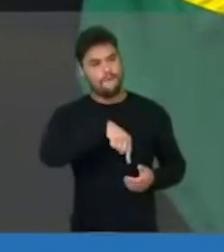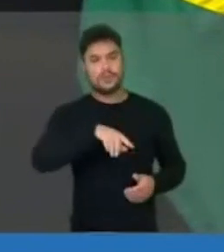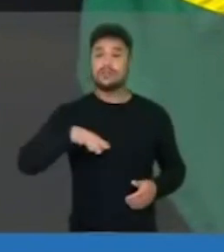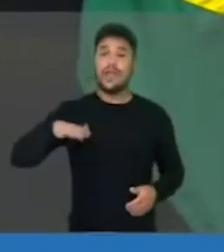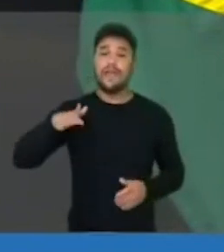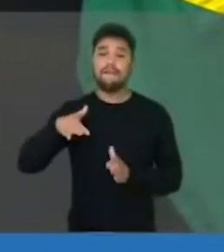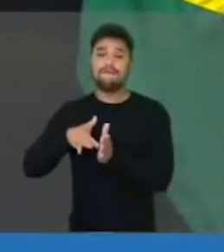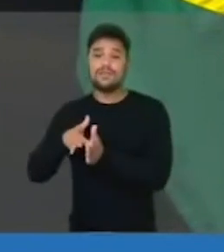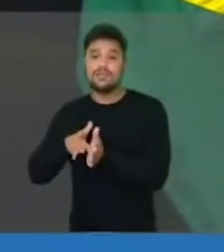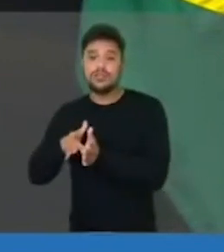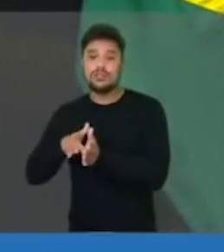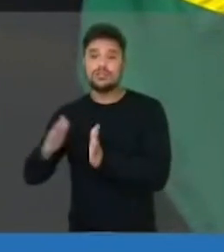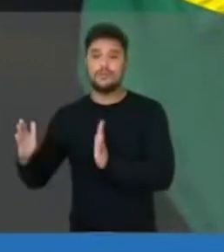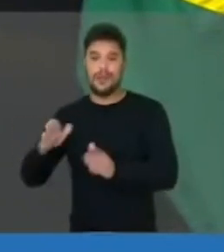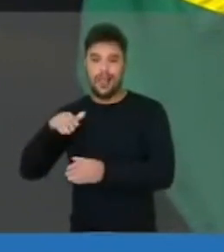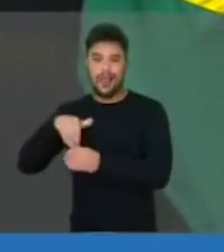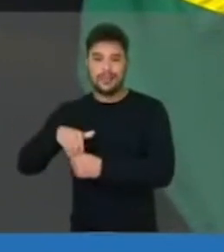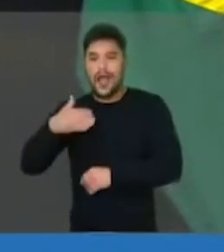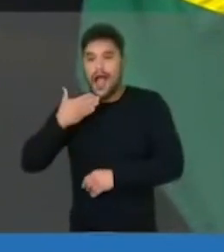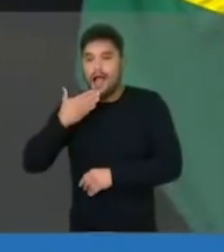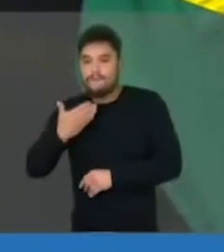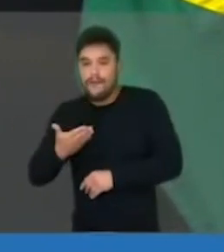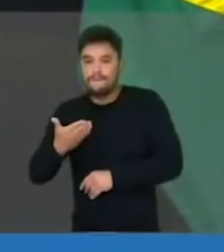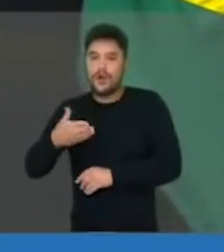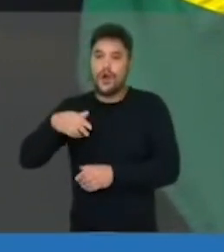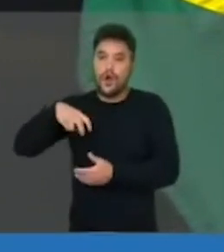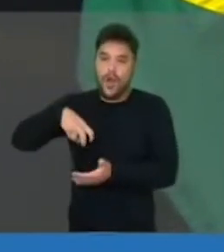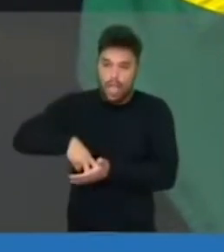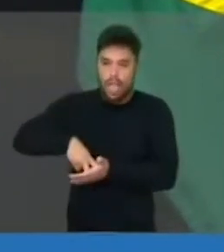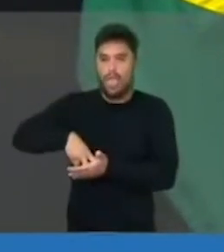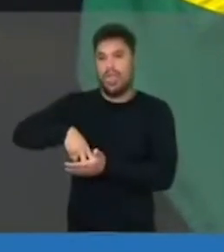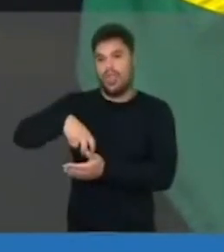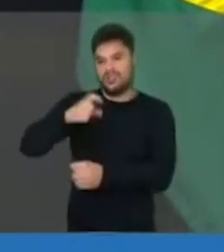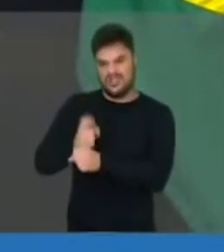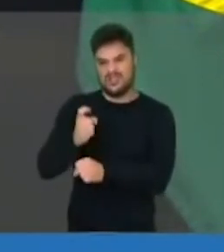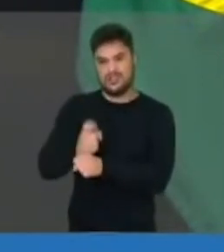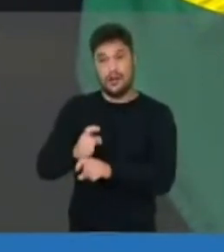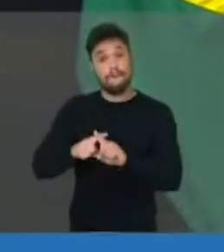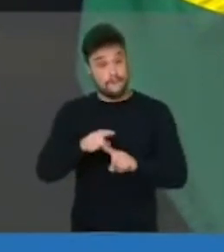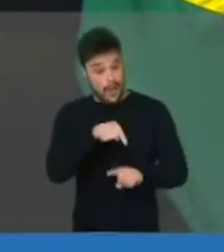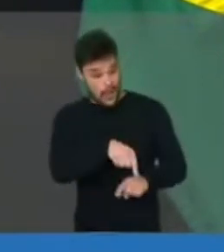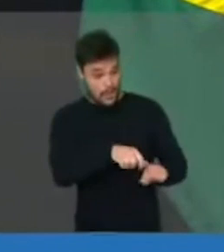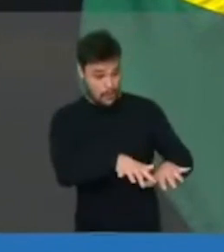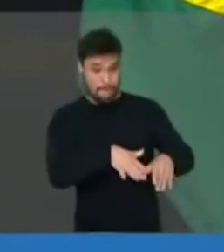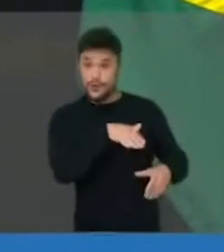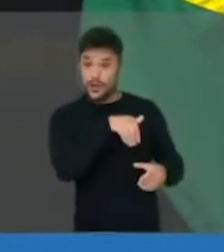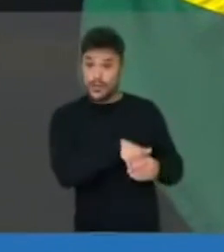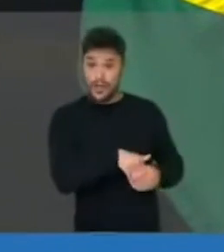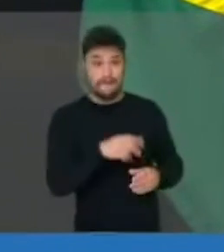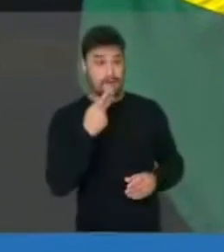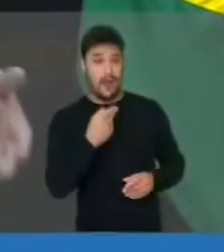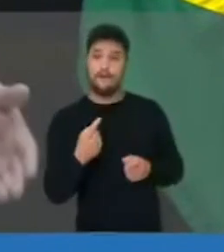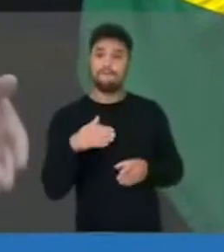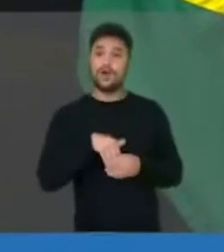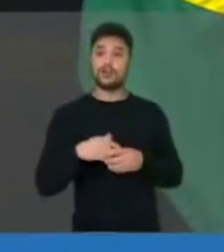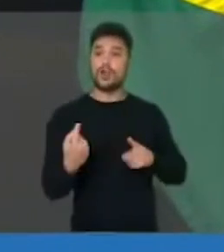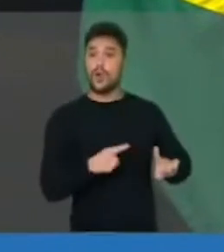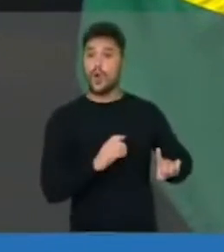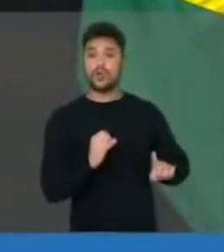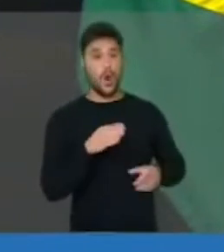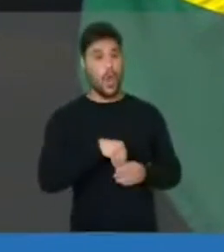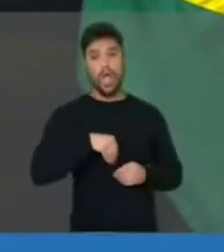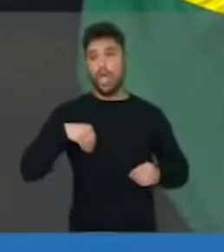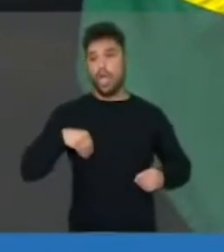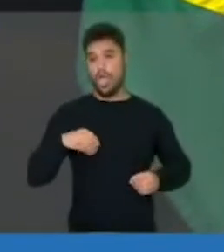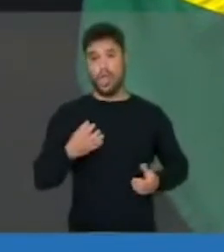no momento da eleição que são a favor de endurecer a legislação na hora de votar em plenário ou votam contra ou se abstém